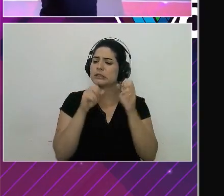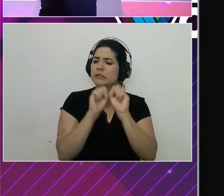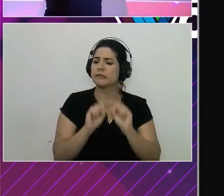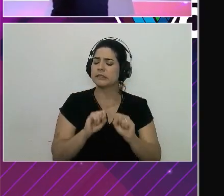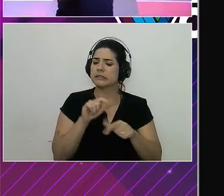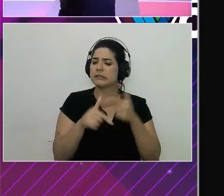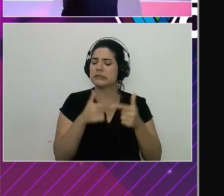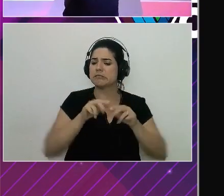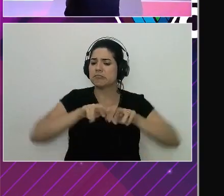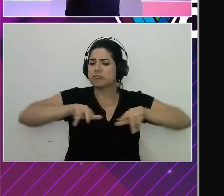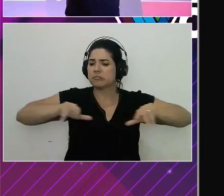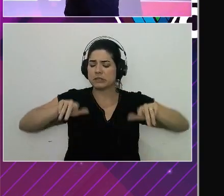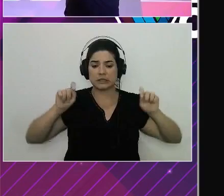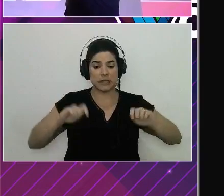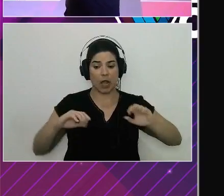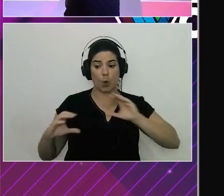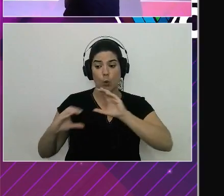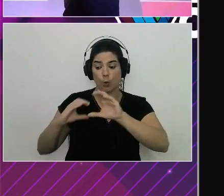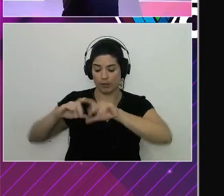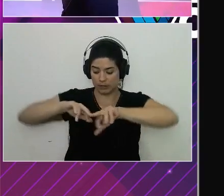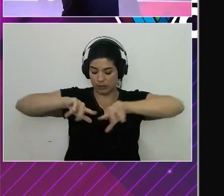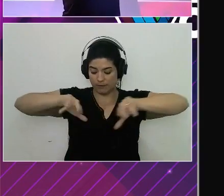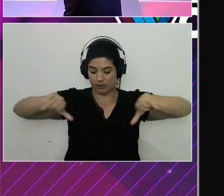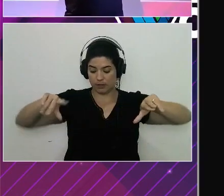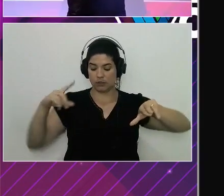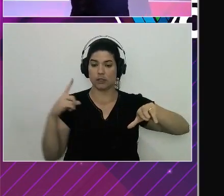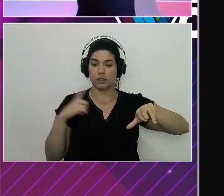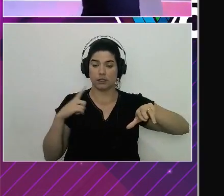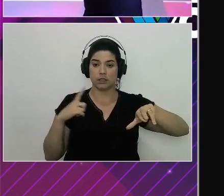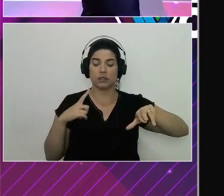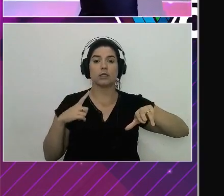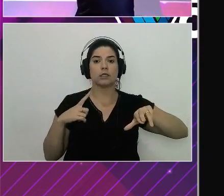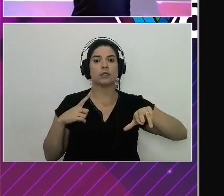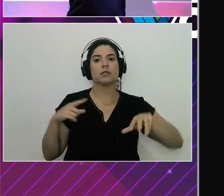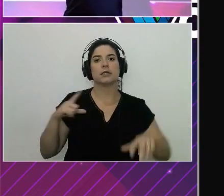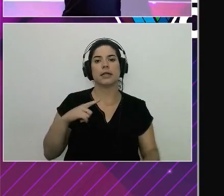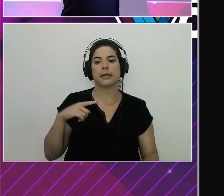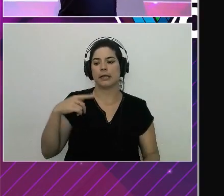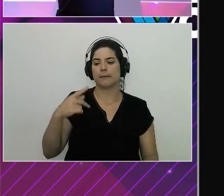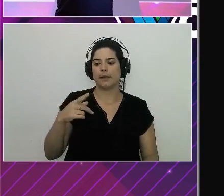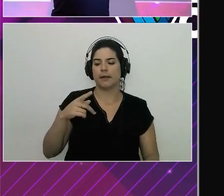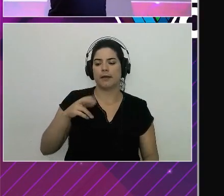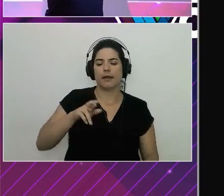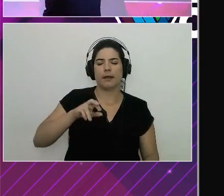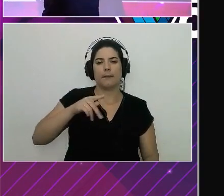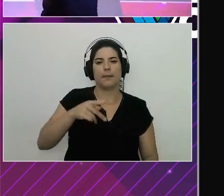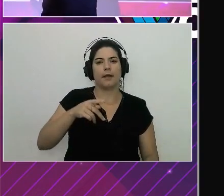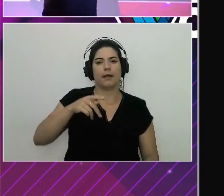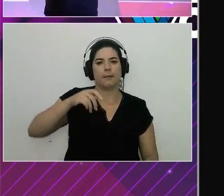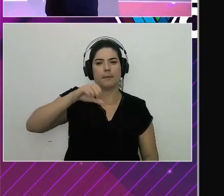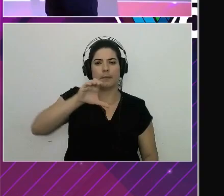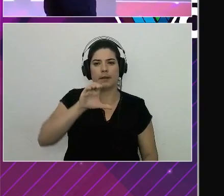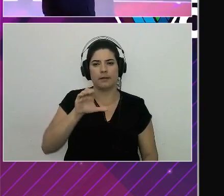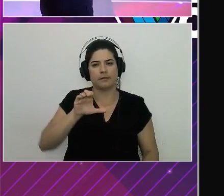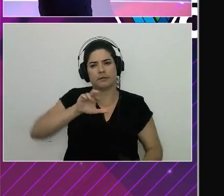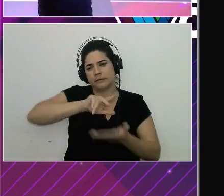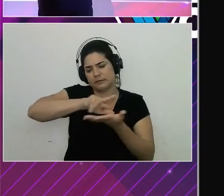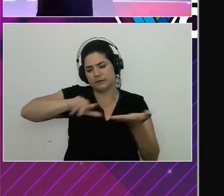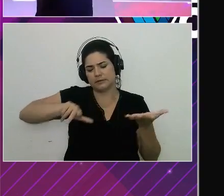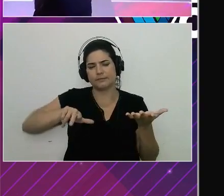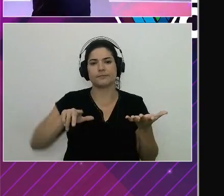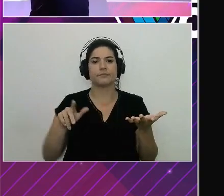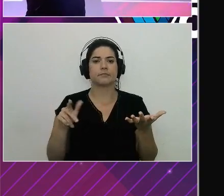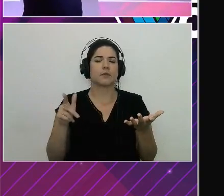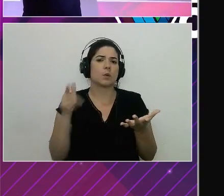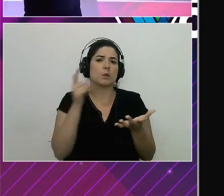essas comunicações podem ser HTTP, gRPC e de outras formas. Como é que eu faço para garantir que